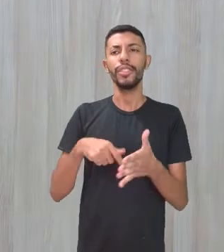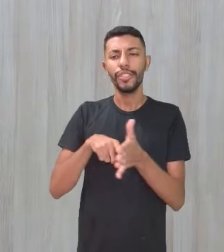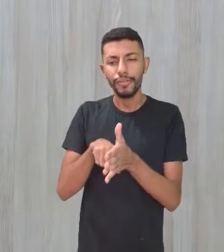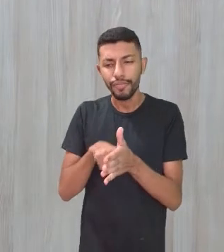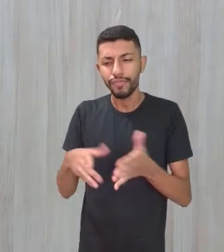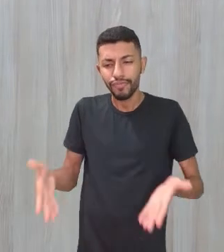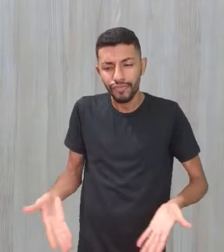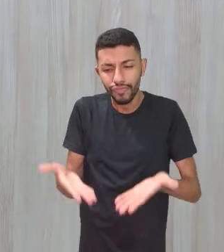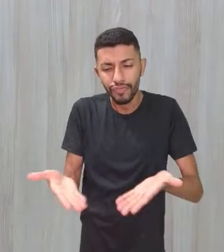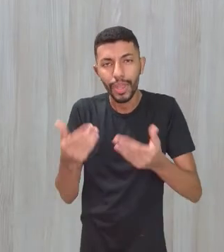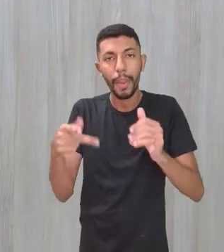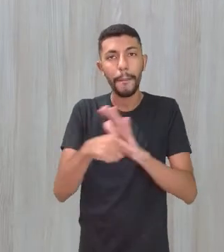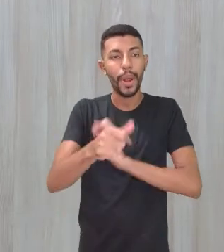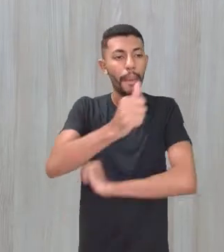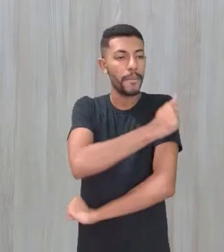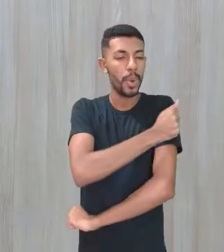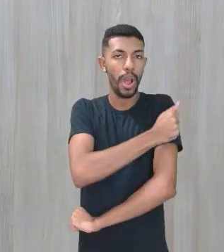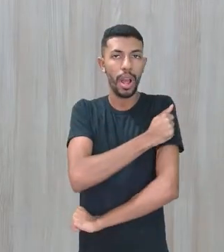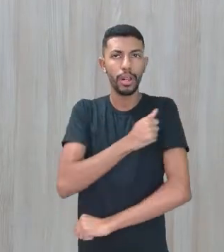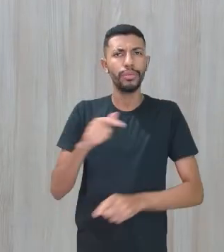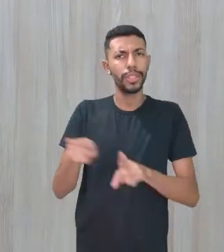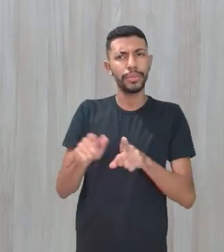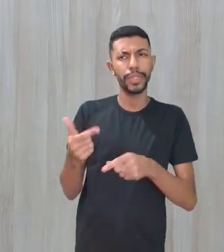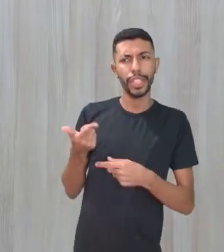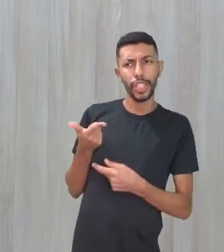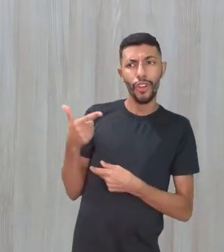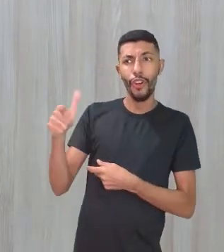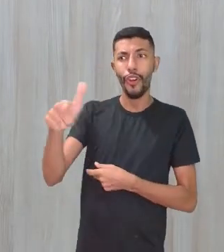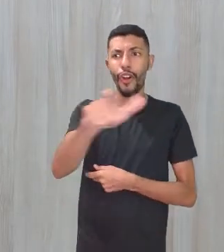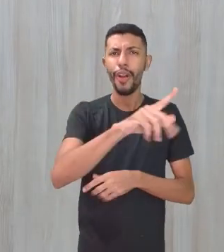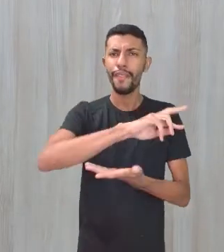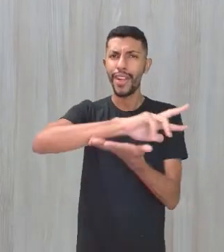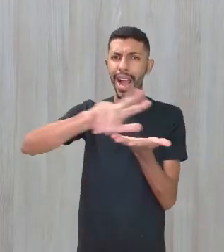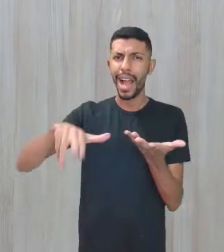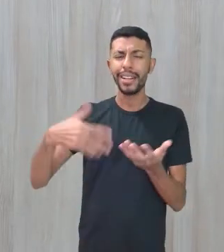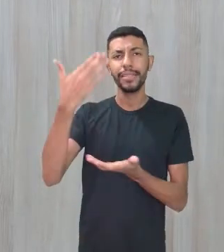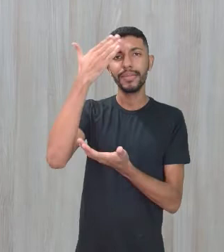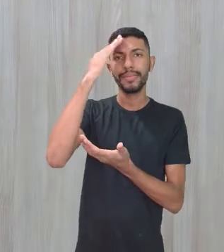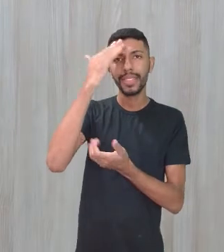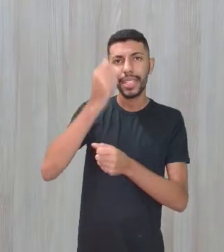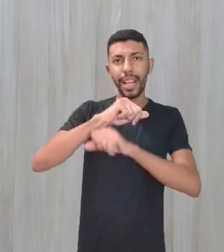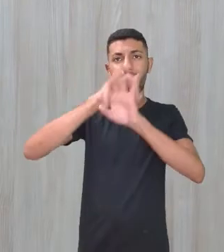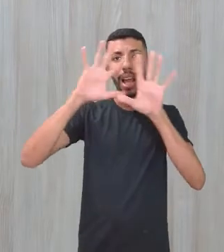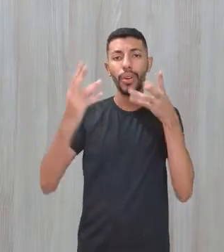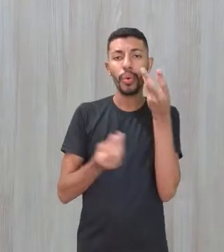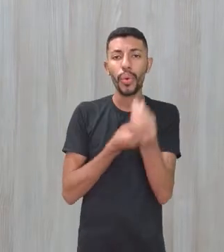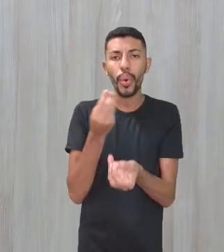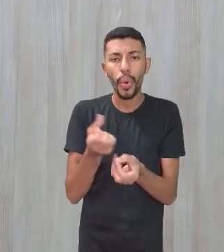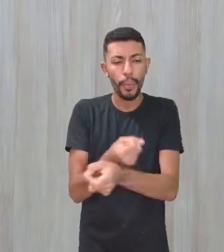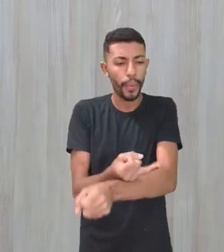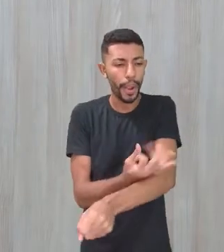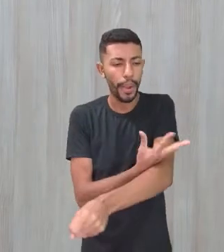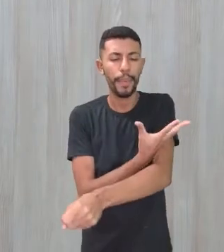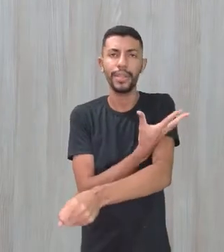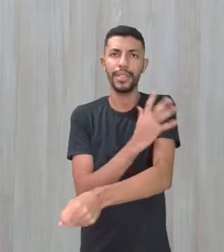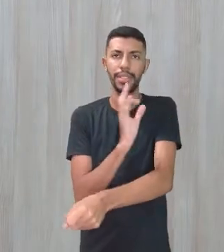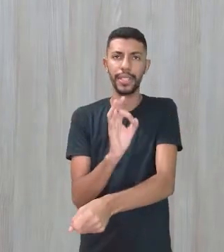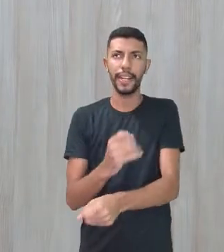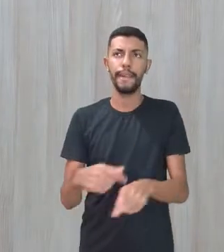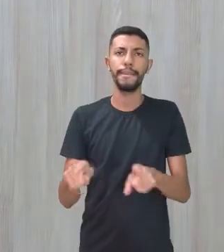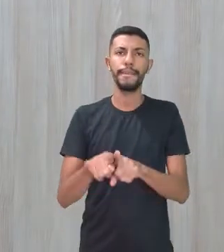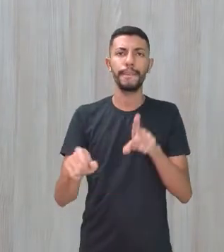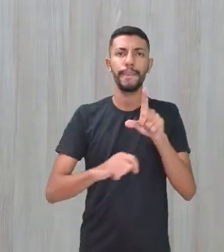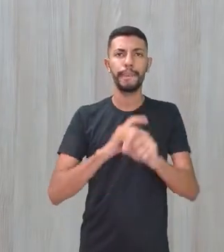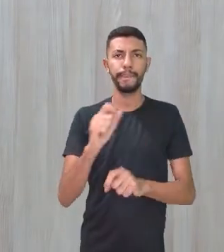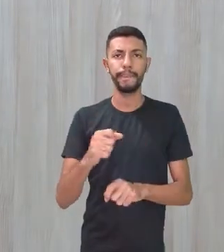esse estudante e todos os outros entendam como é essa emoção e que a emoção ele